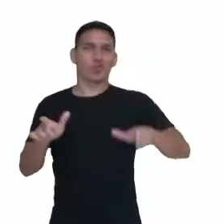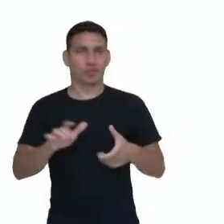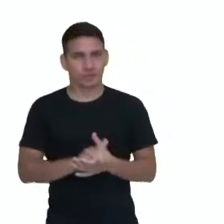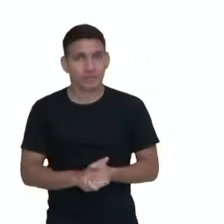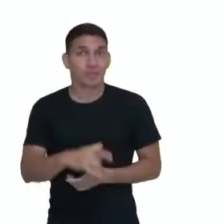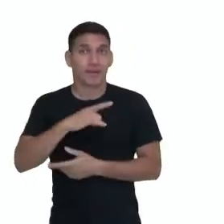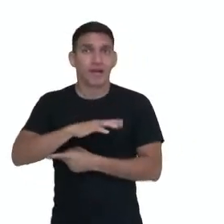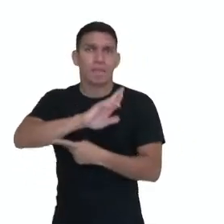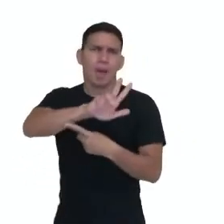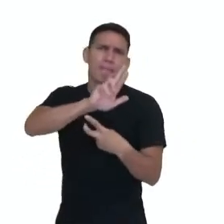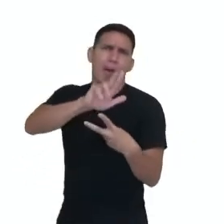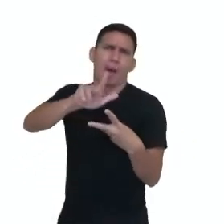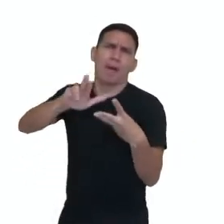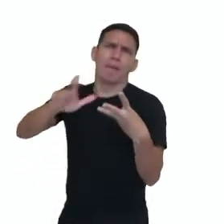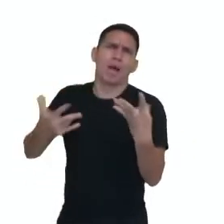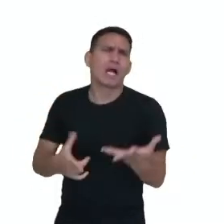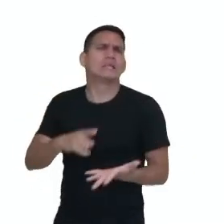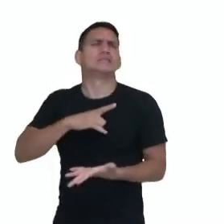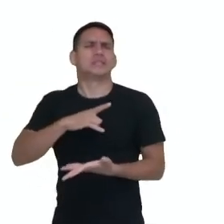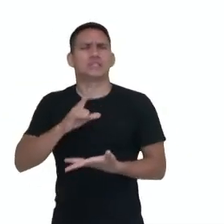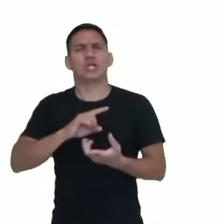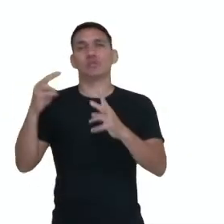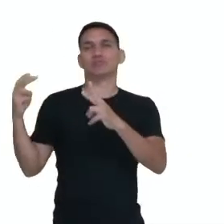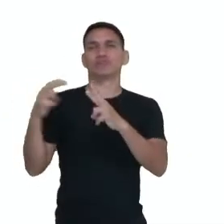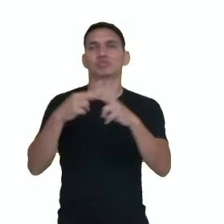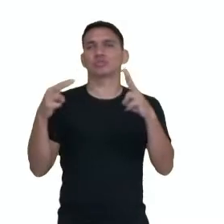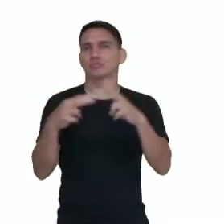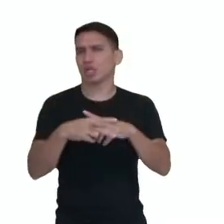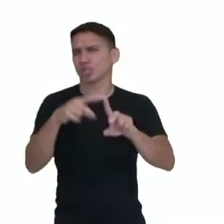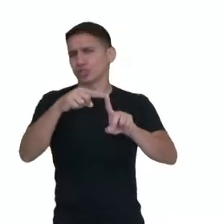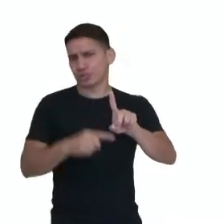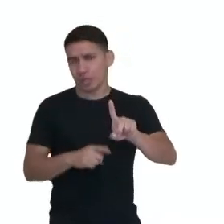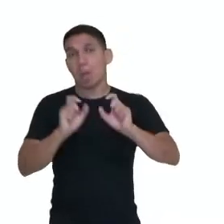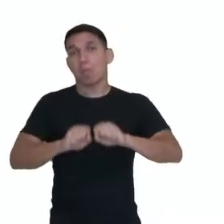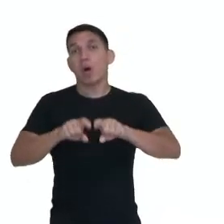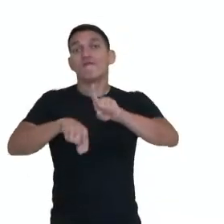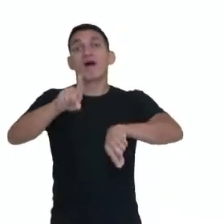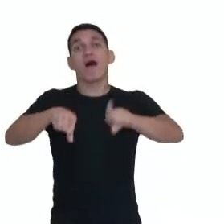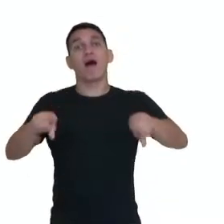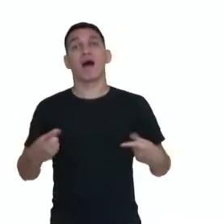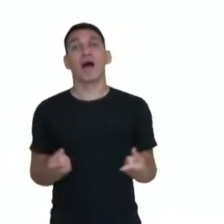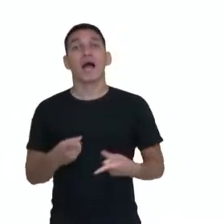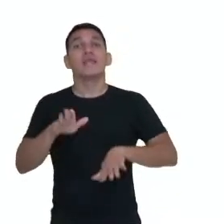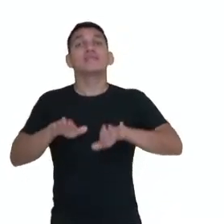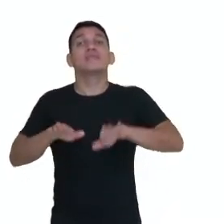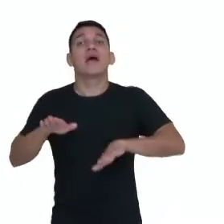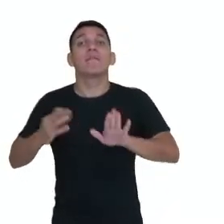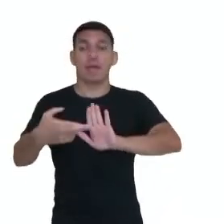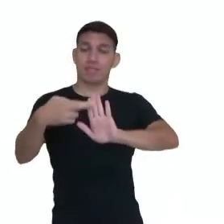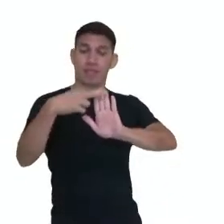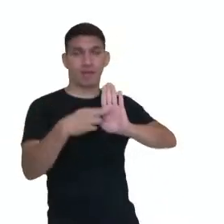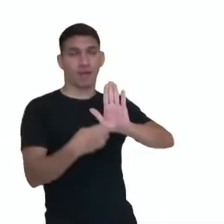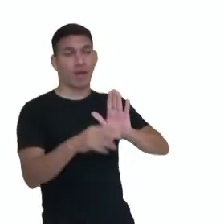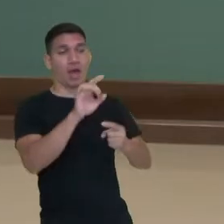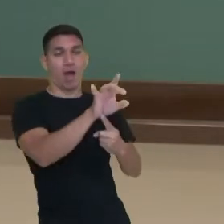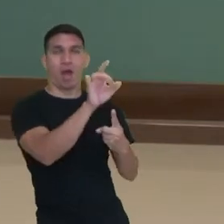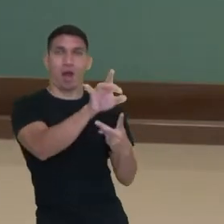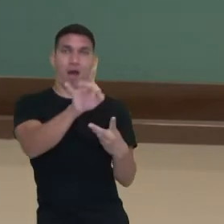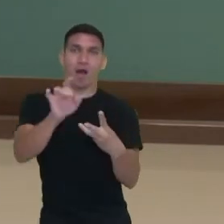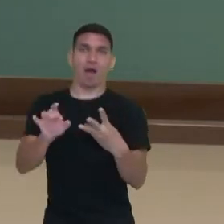Existem diferentes estilos de lutas e elas podem variar conforme as regras de cada